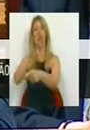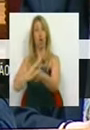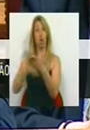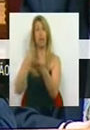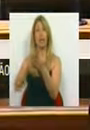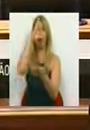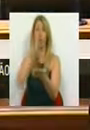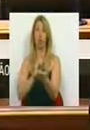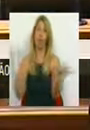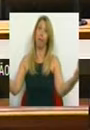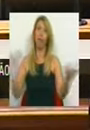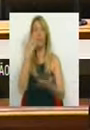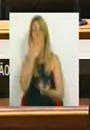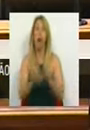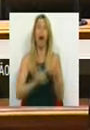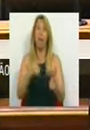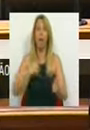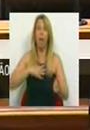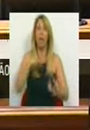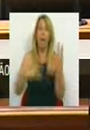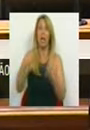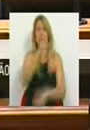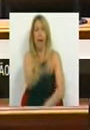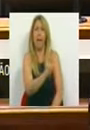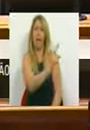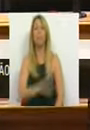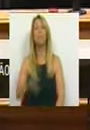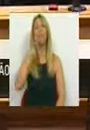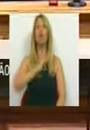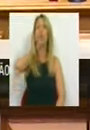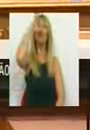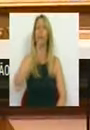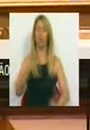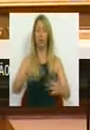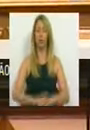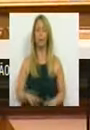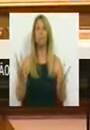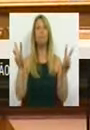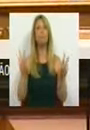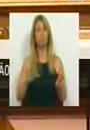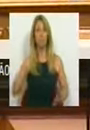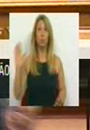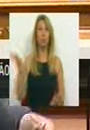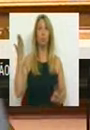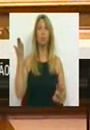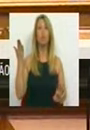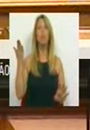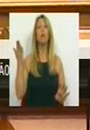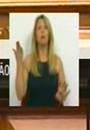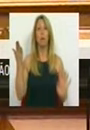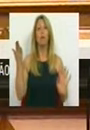alguém que seja eu. Sra. Ministra, o seu a seu dono, este tema foi primeiramente identificado